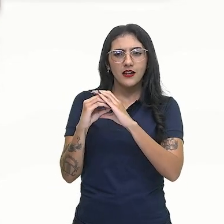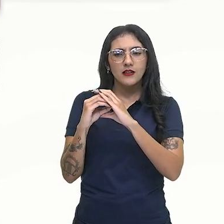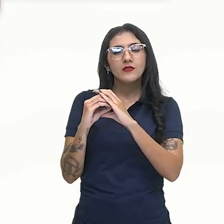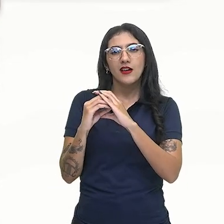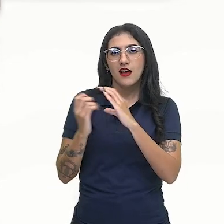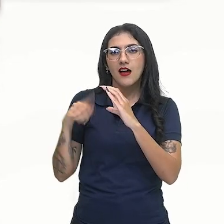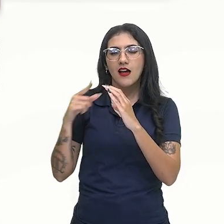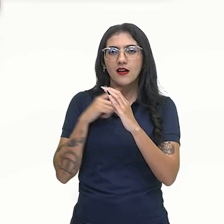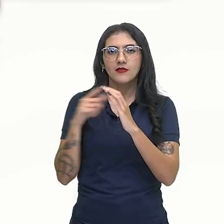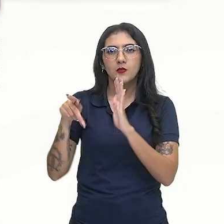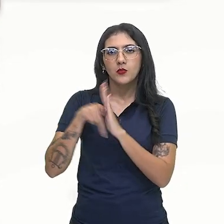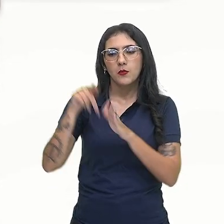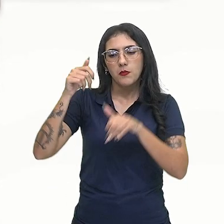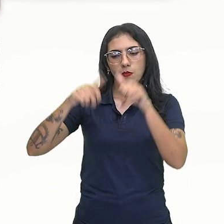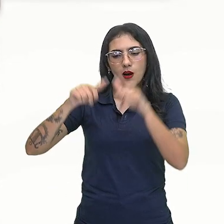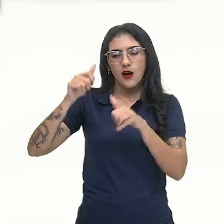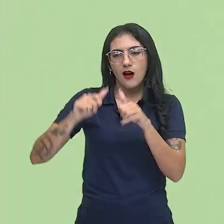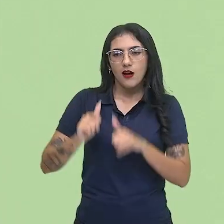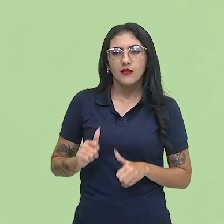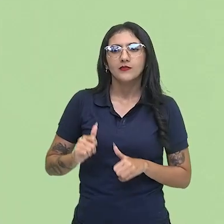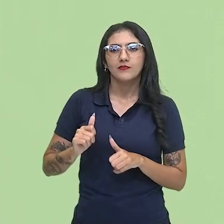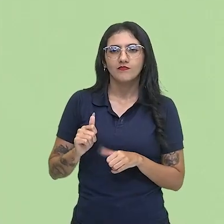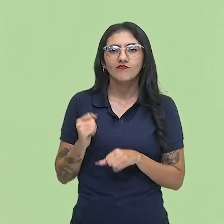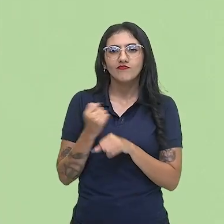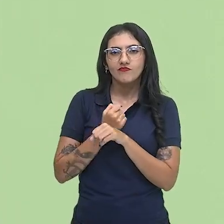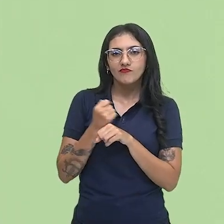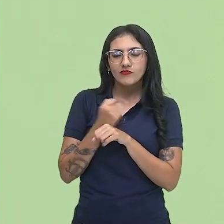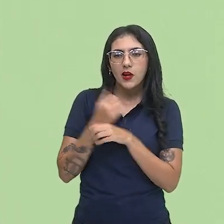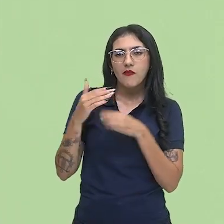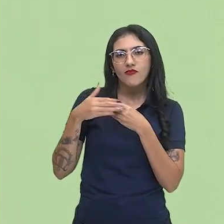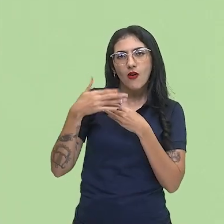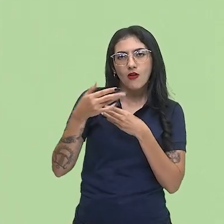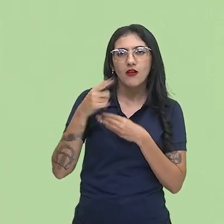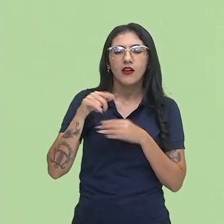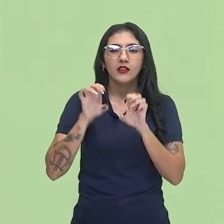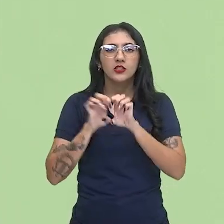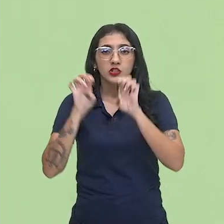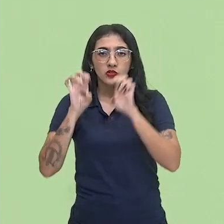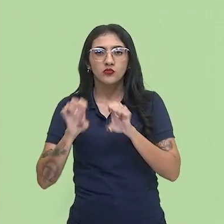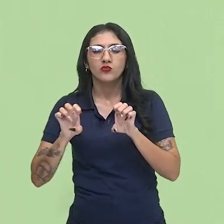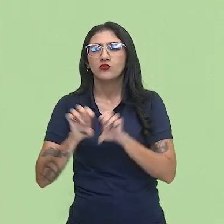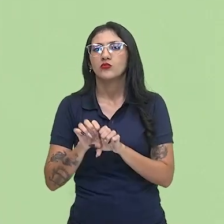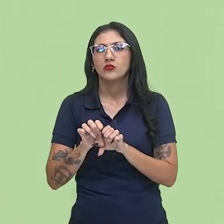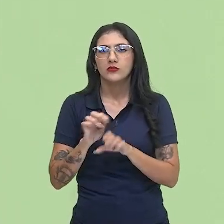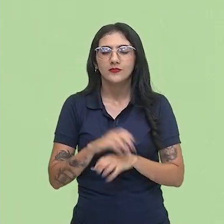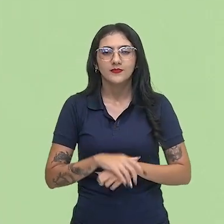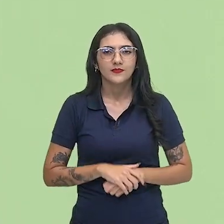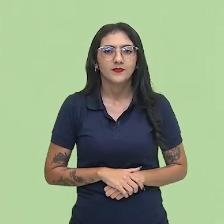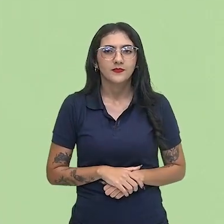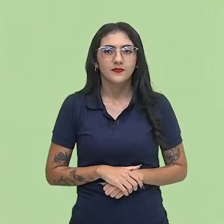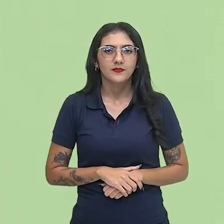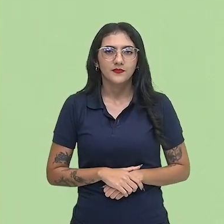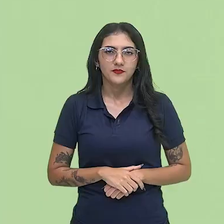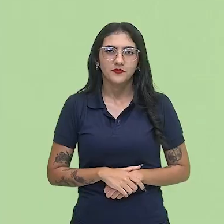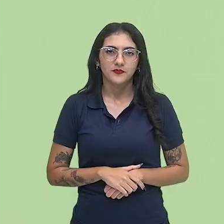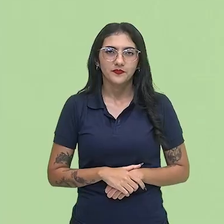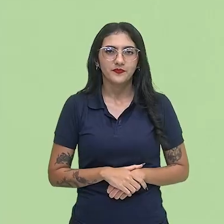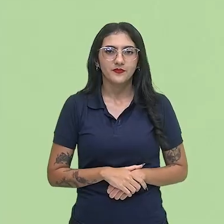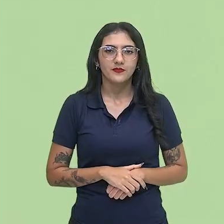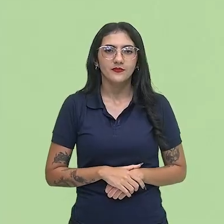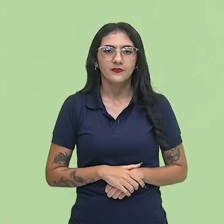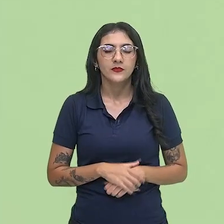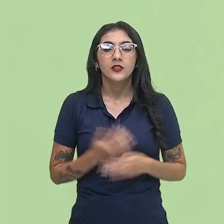ser observado futuramente, aí essa estrutura fundamental dos seres vivos. Em seguida,